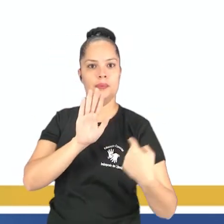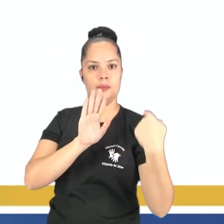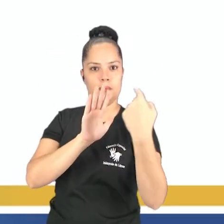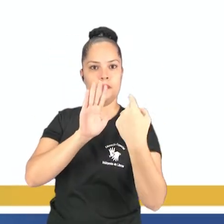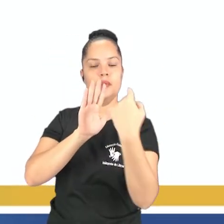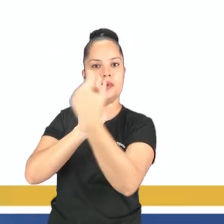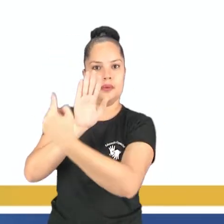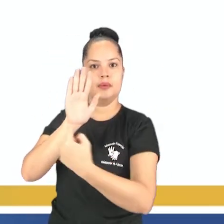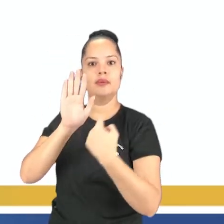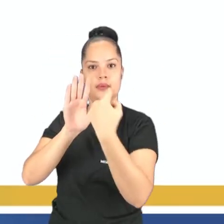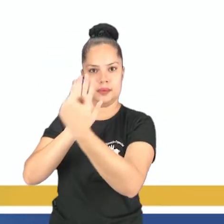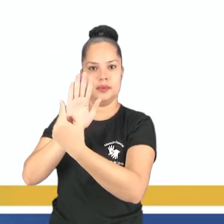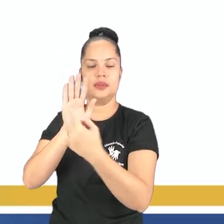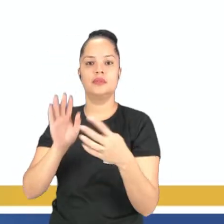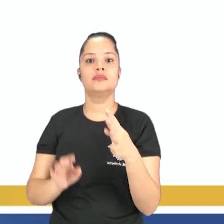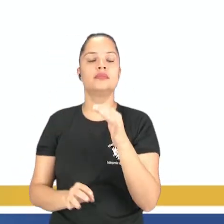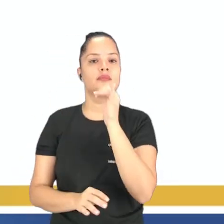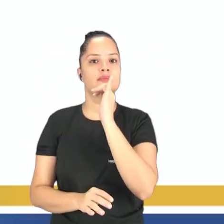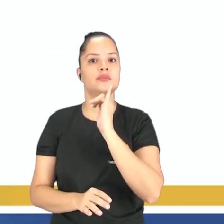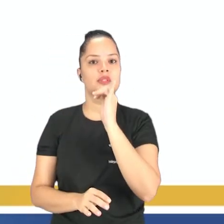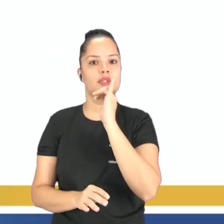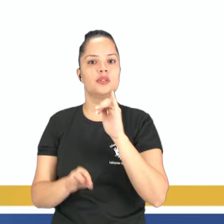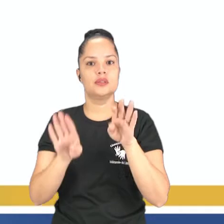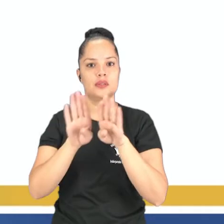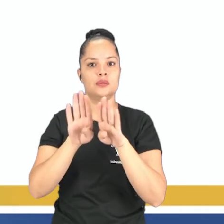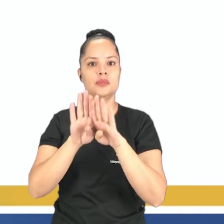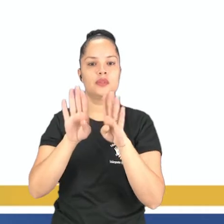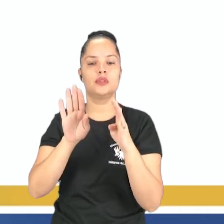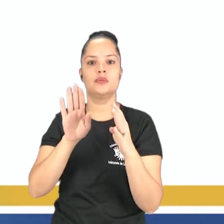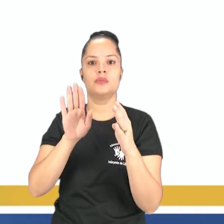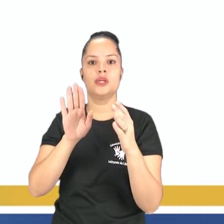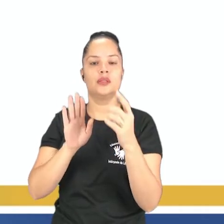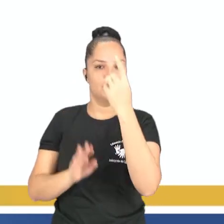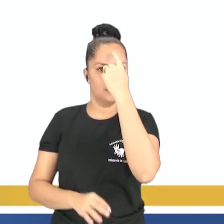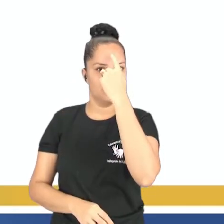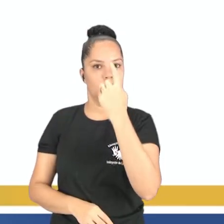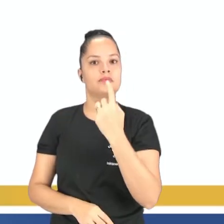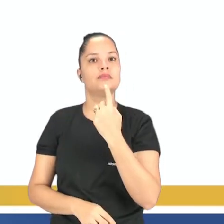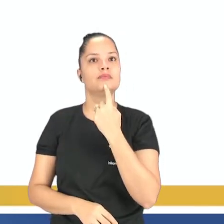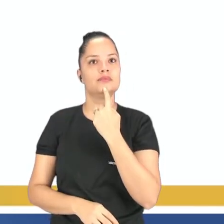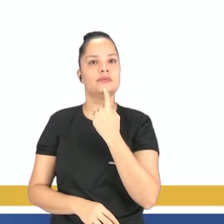Então, vamos aí ver mais exemplos de figura com simetria de rotação, ó.